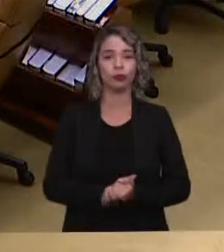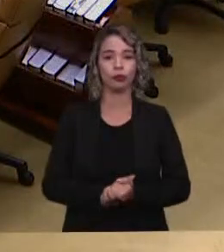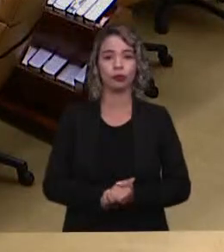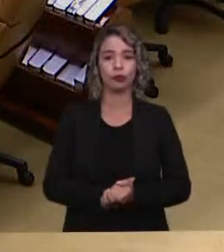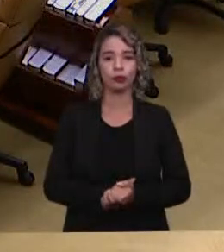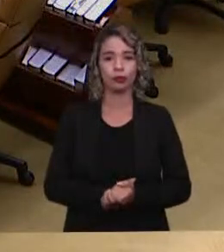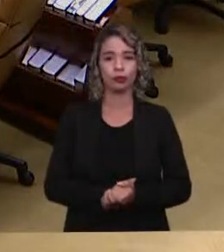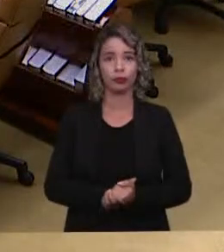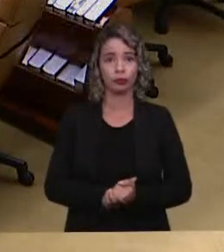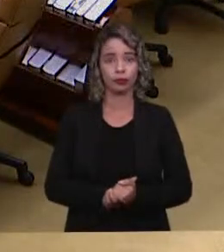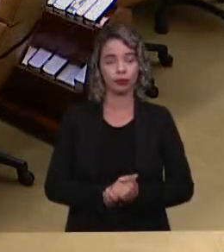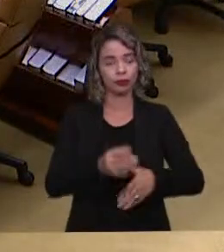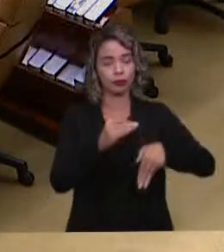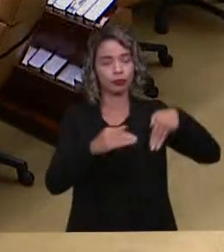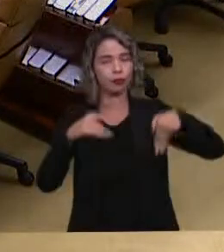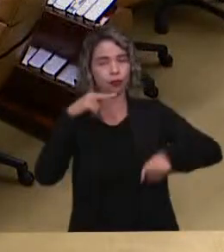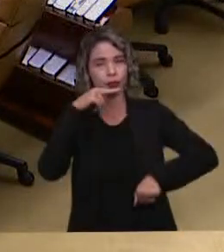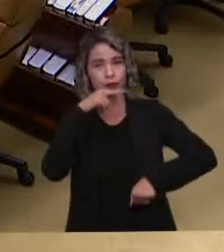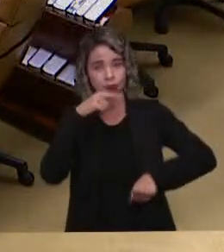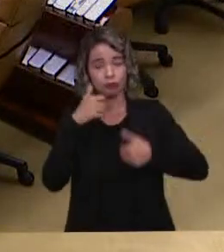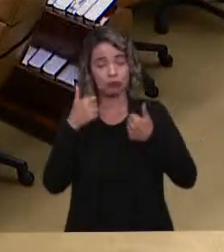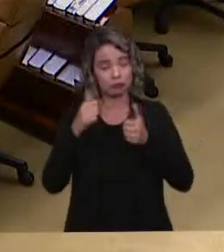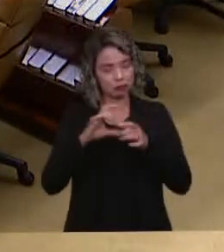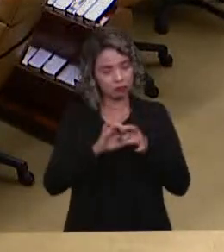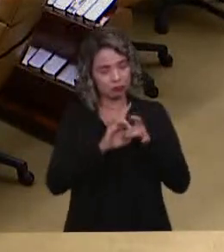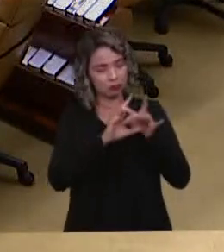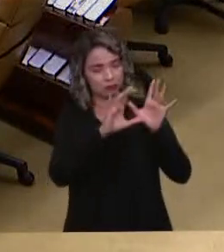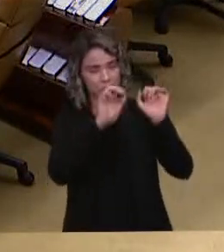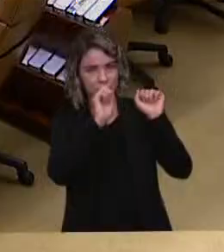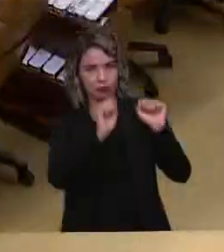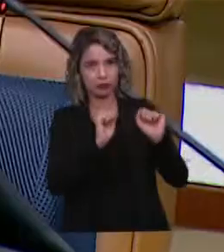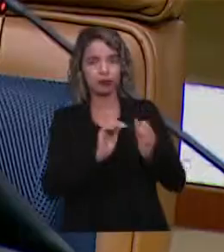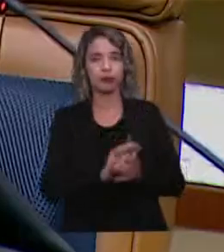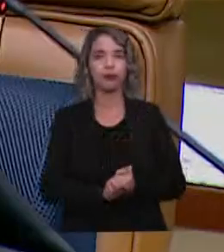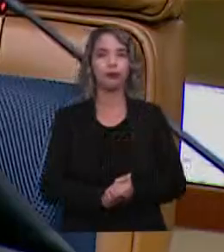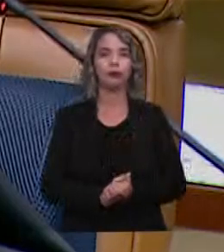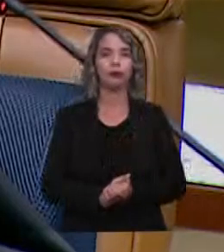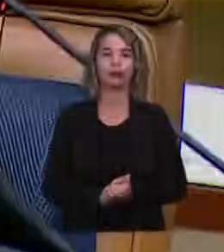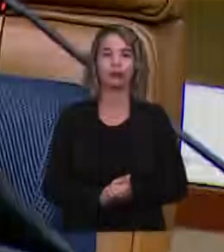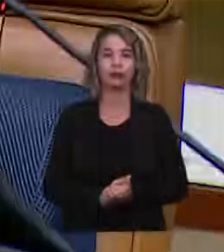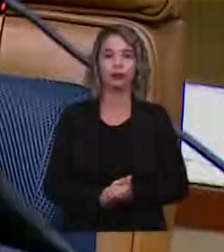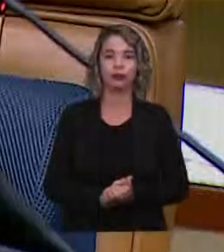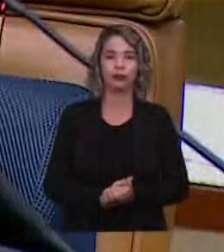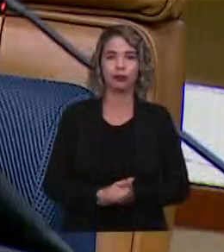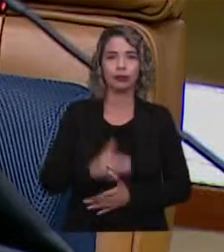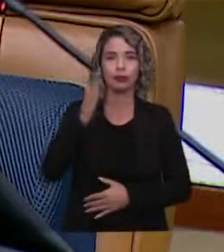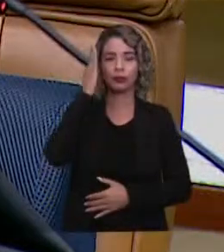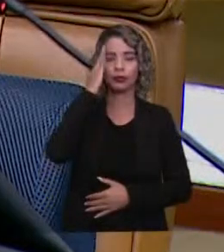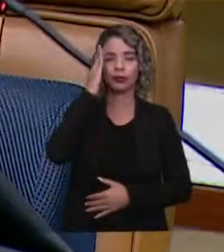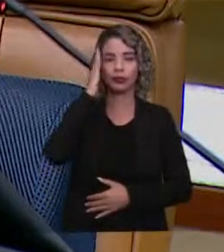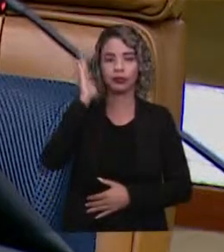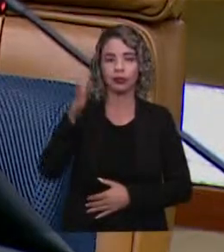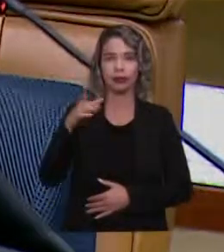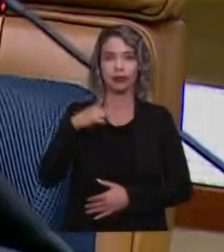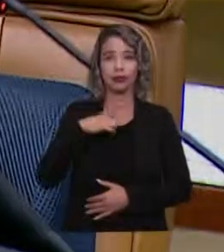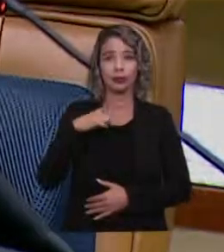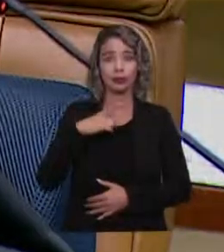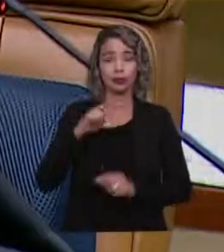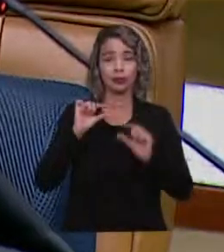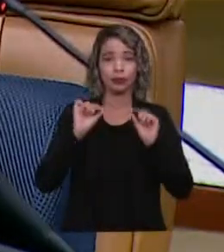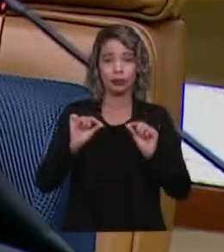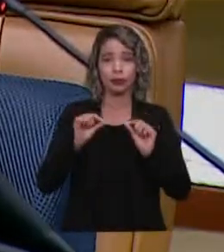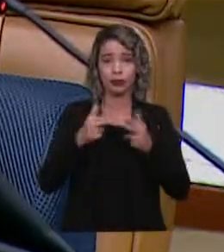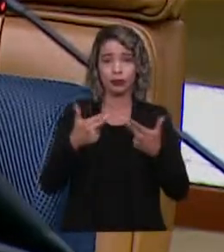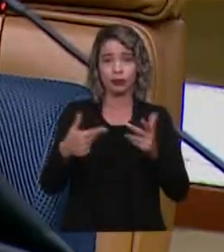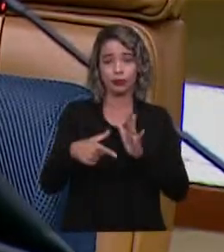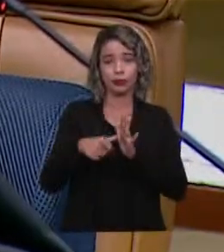coisa, ministro Joaquim? Vossa Excelência, me permite, senhora presidente? Está com a palavra. Eu sei que há, digamos assim, uma certa